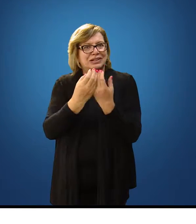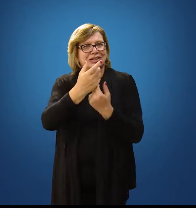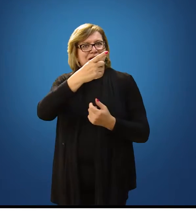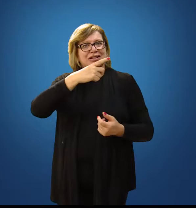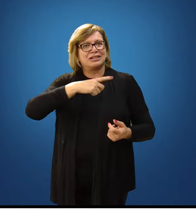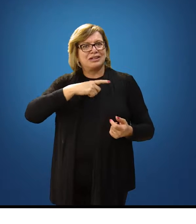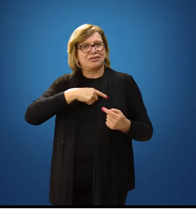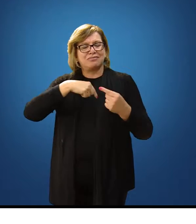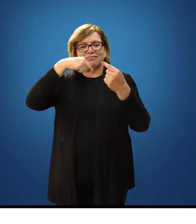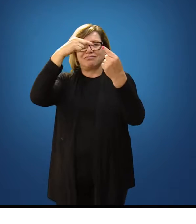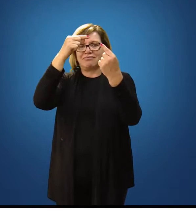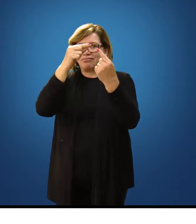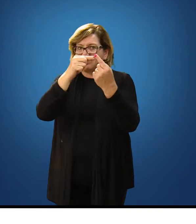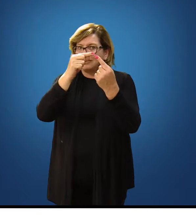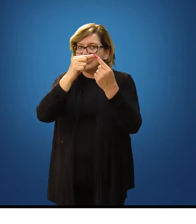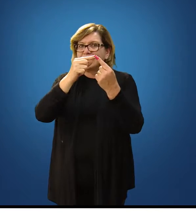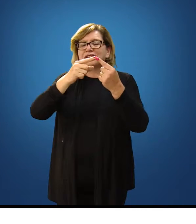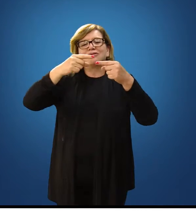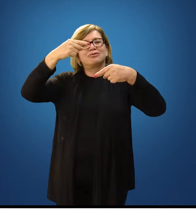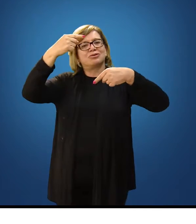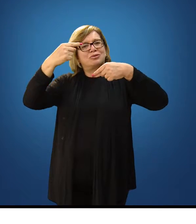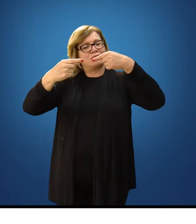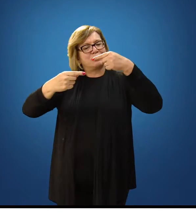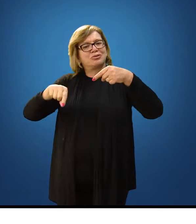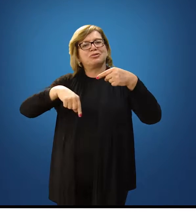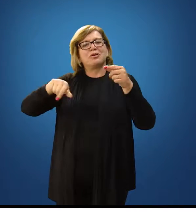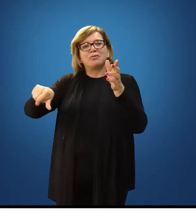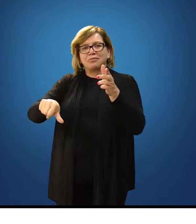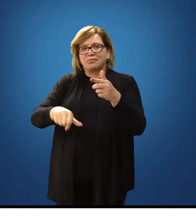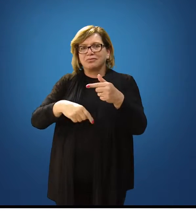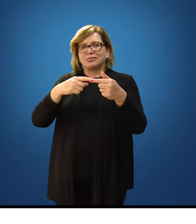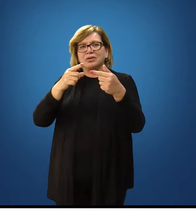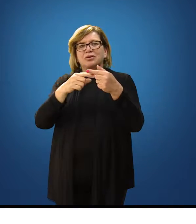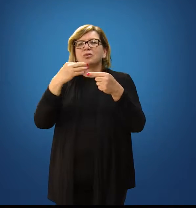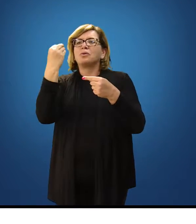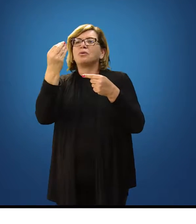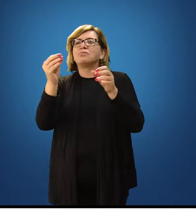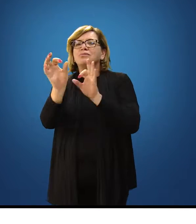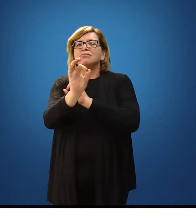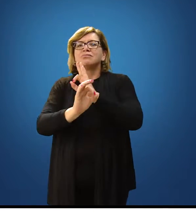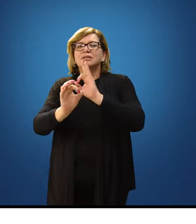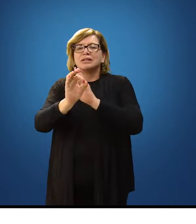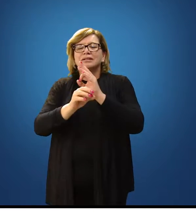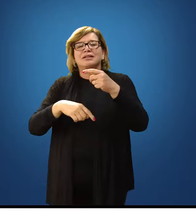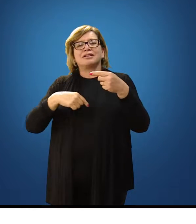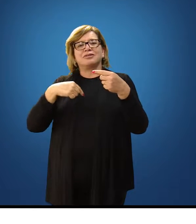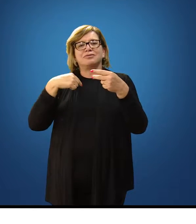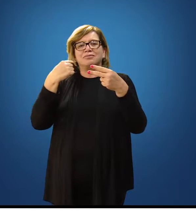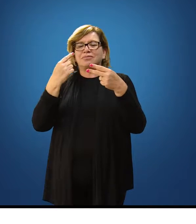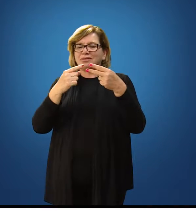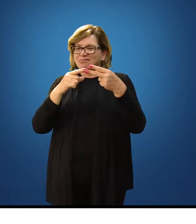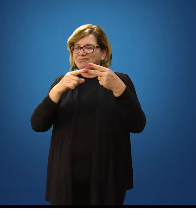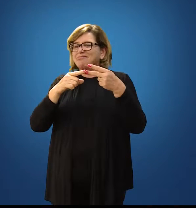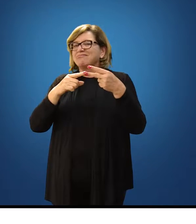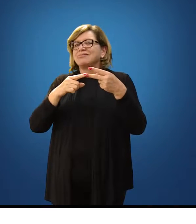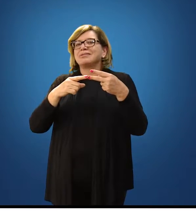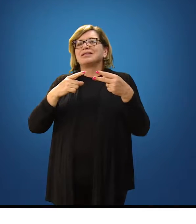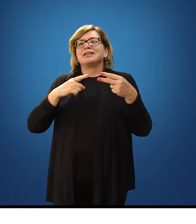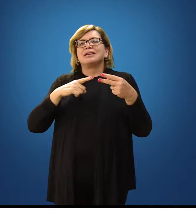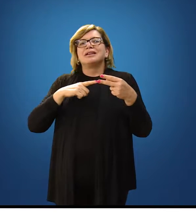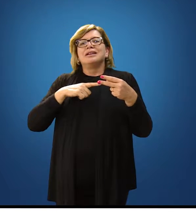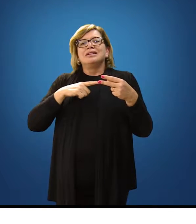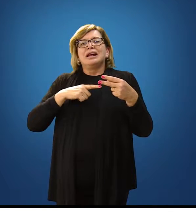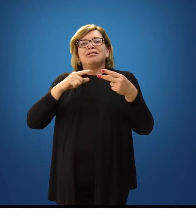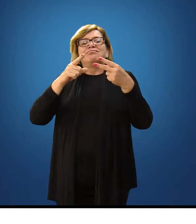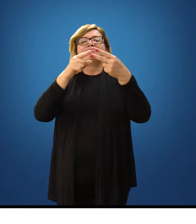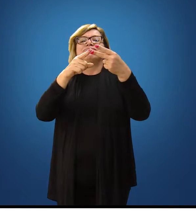tenho um tópico em que eu discuto a questão do modo de organização e formas de condução de atividades da criação de porcos.